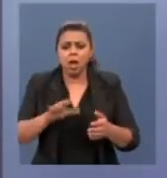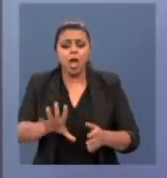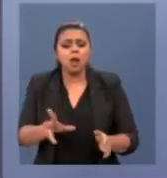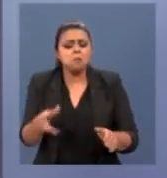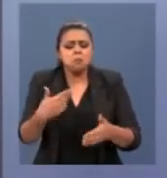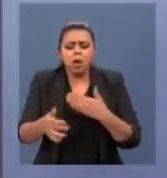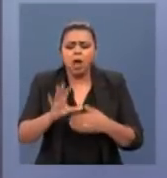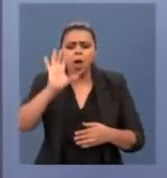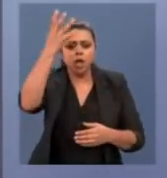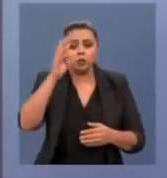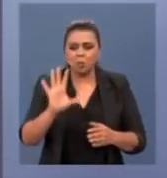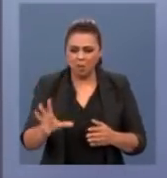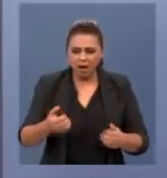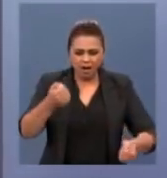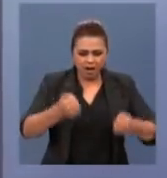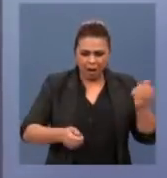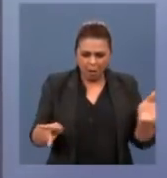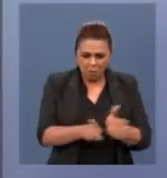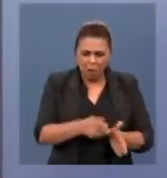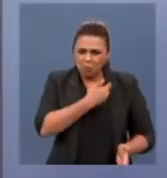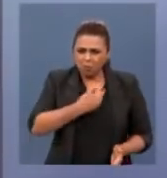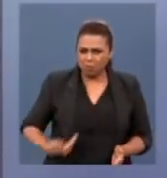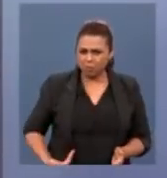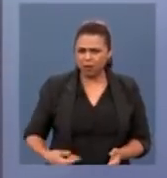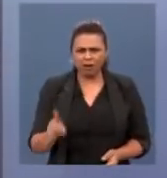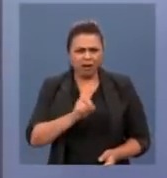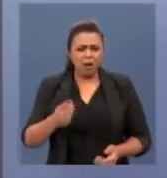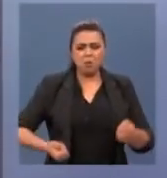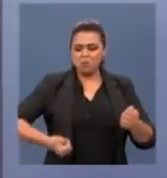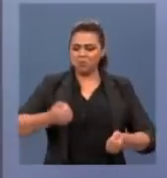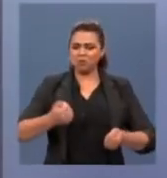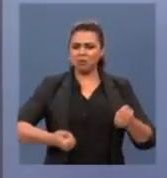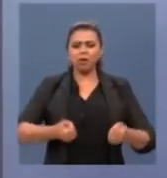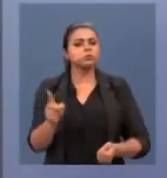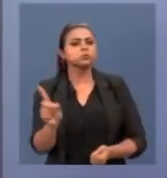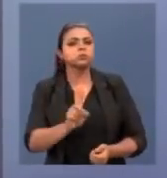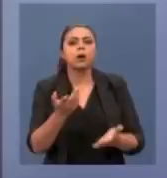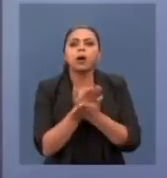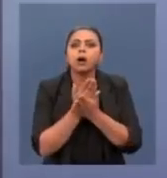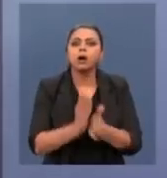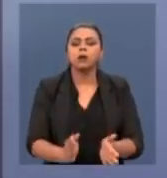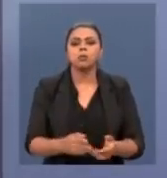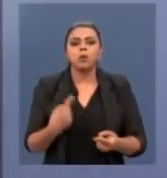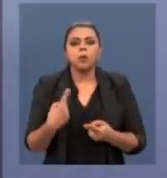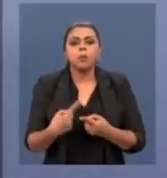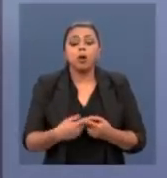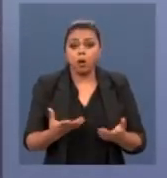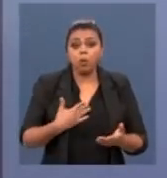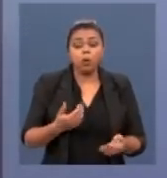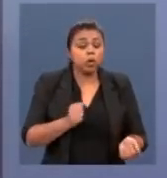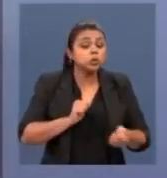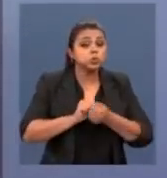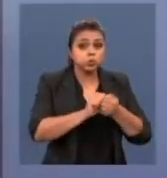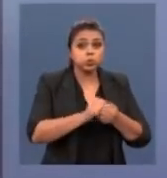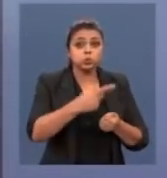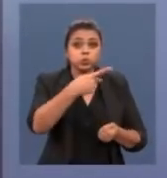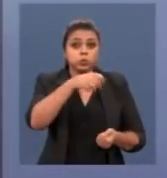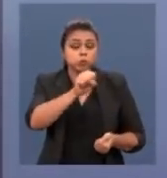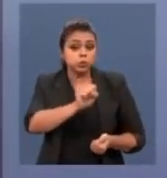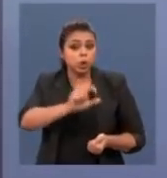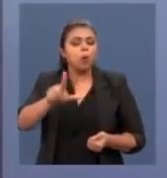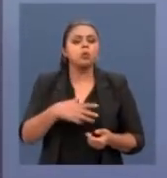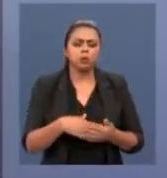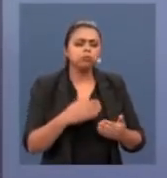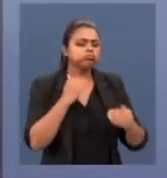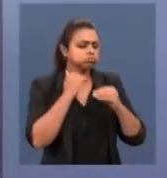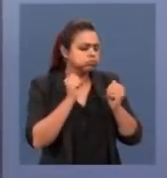ruelas um carro do governo o motorista qualquer diretores entendem então andré eu conto com o apoio do pessoal eu conto com o seu apoio é um homem